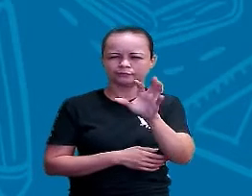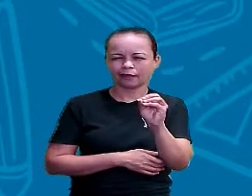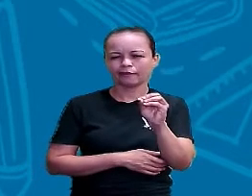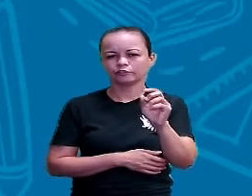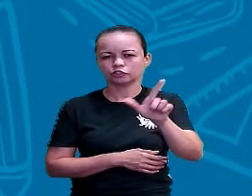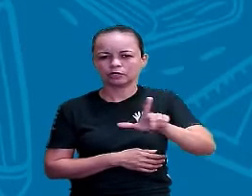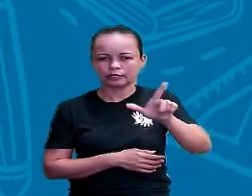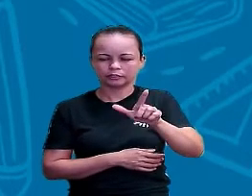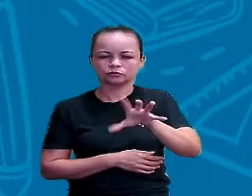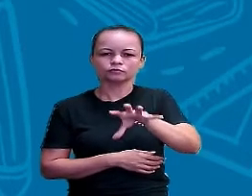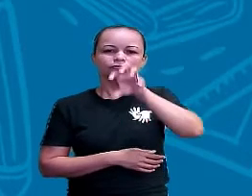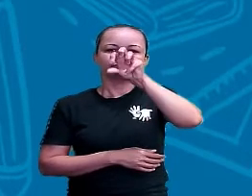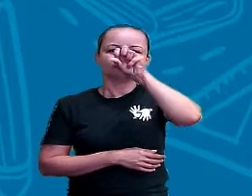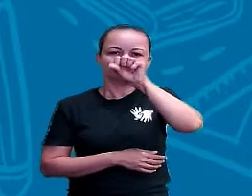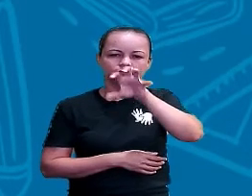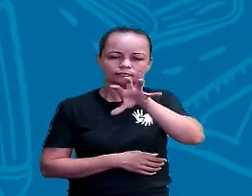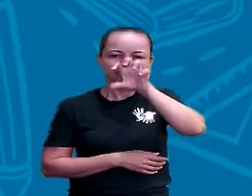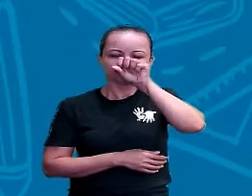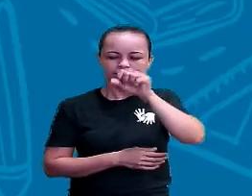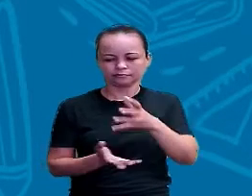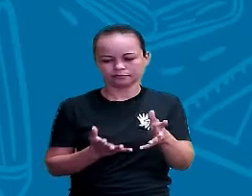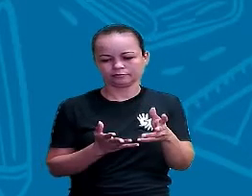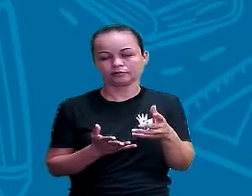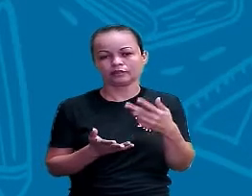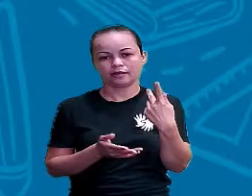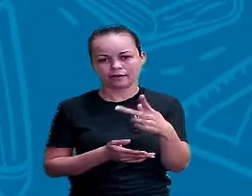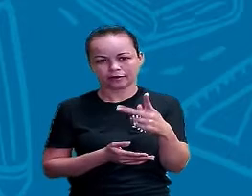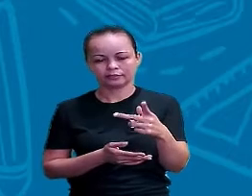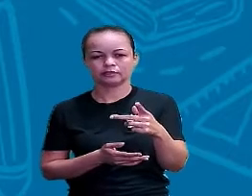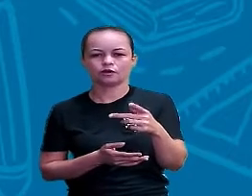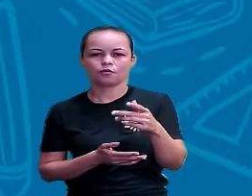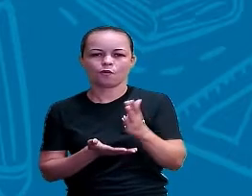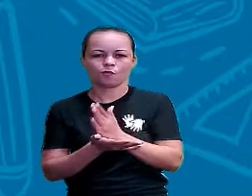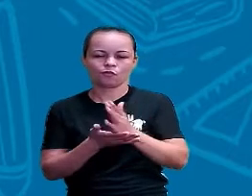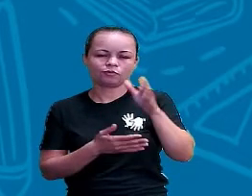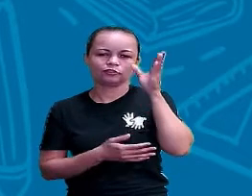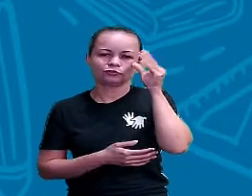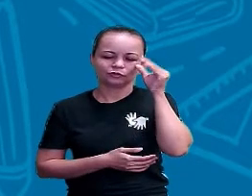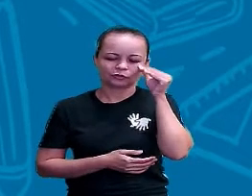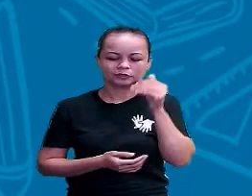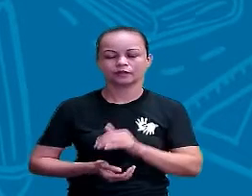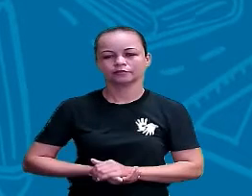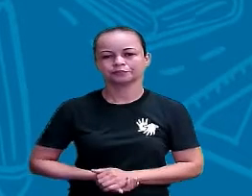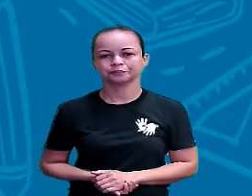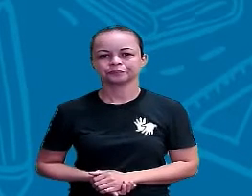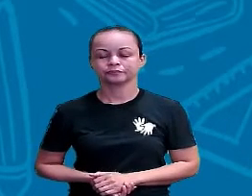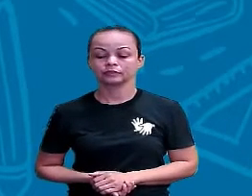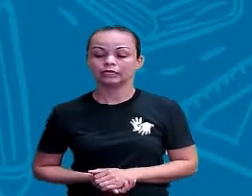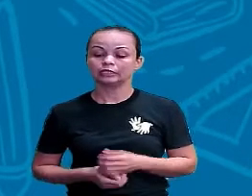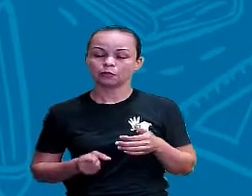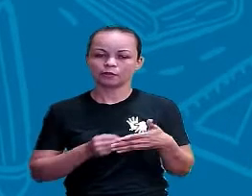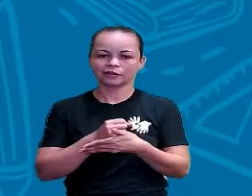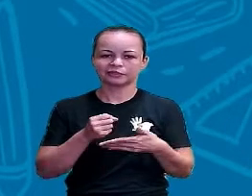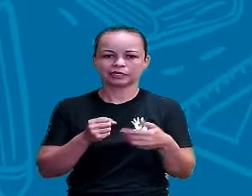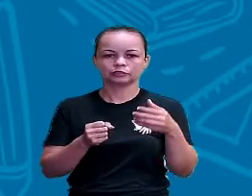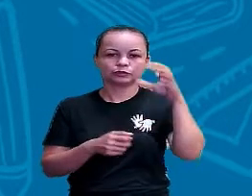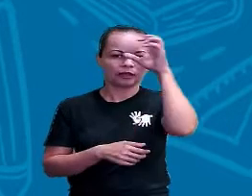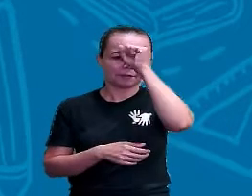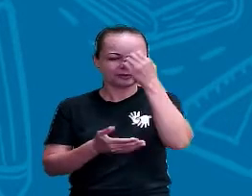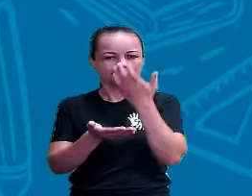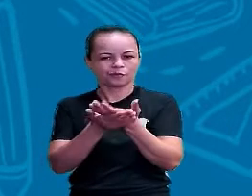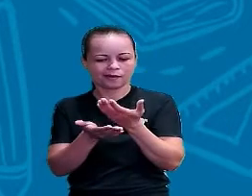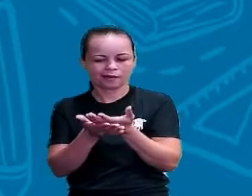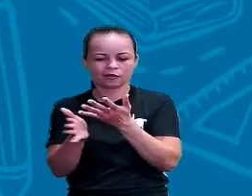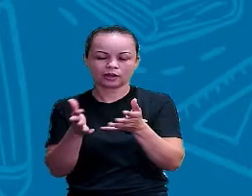litros de ar, tá certo? Essas são algumas curiosidades. E aí, baseado naquilo que a gente aprendeu na nossa aula, a gente vai responder